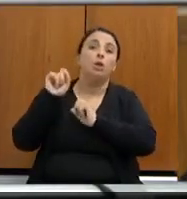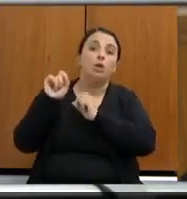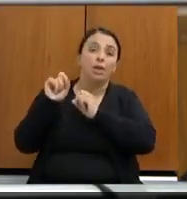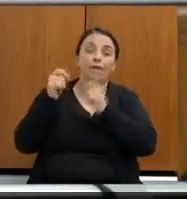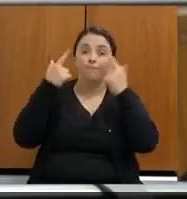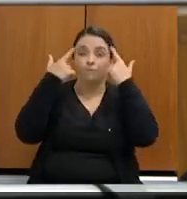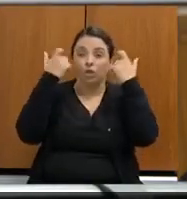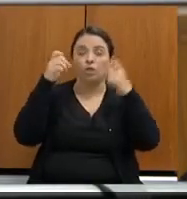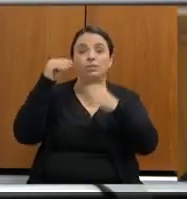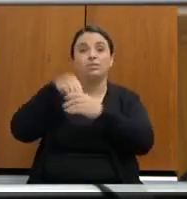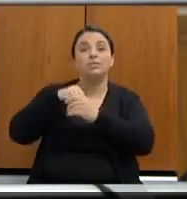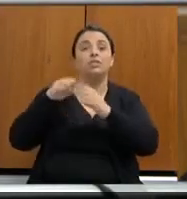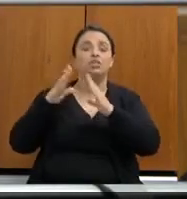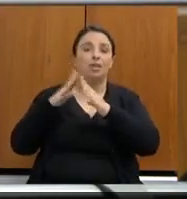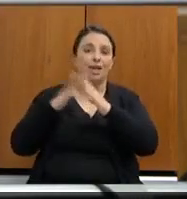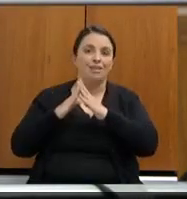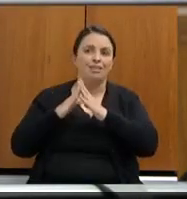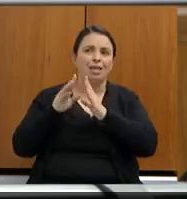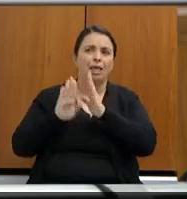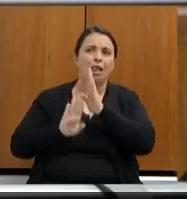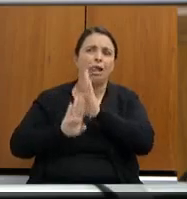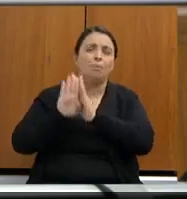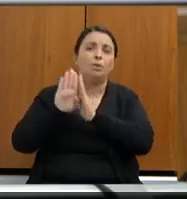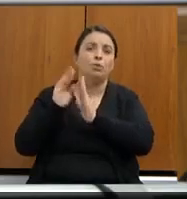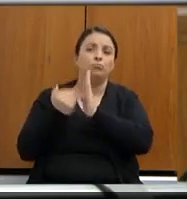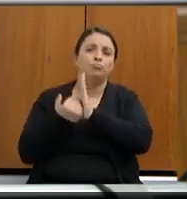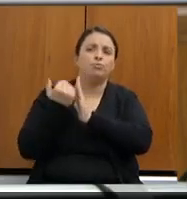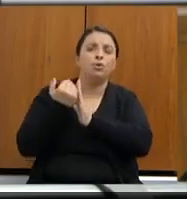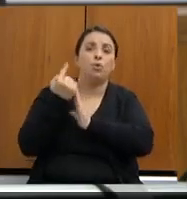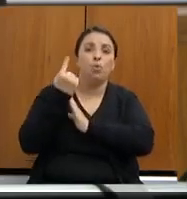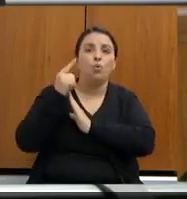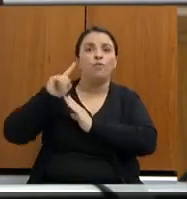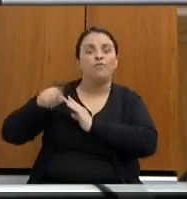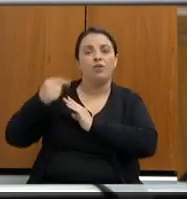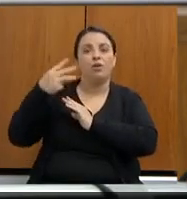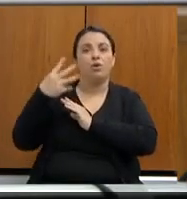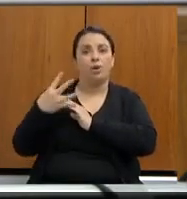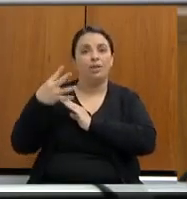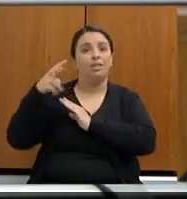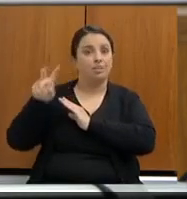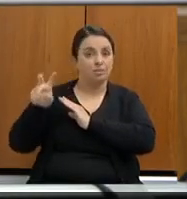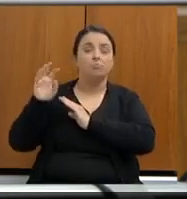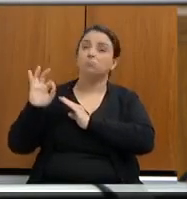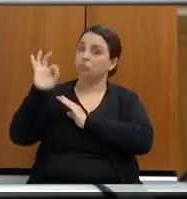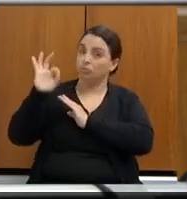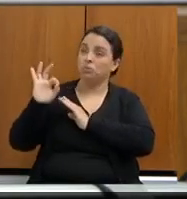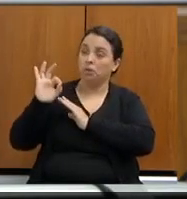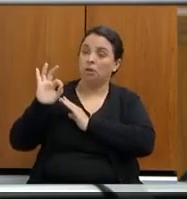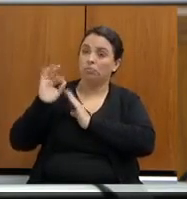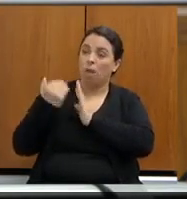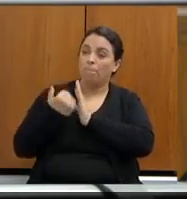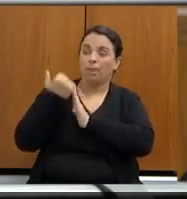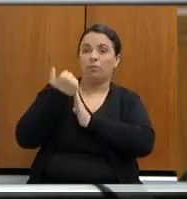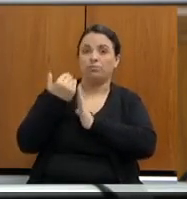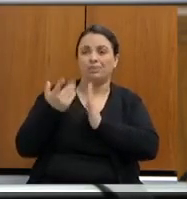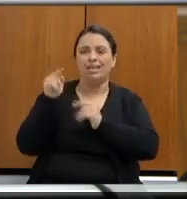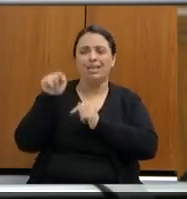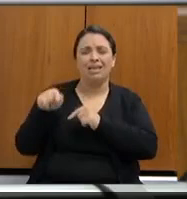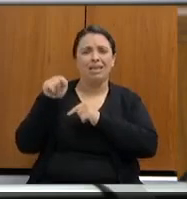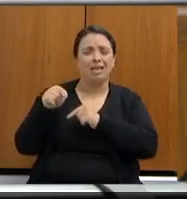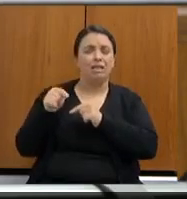que aumentou lá 1,45 por cento e violência é essa que nos preocupa bastante porque a